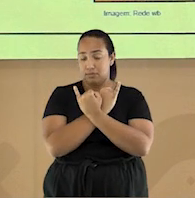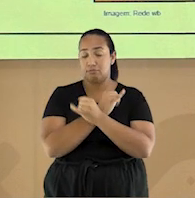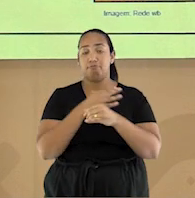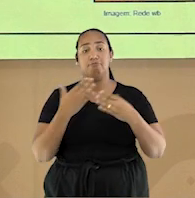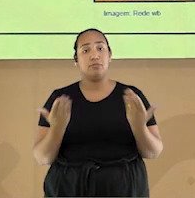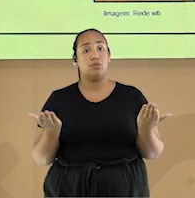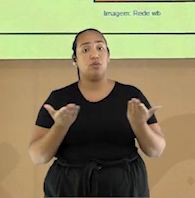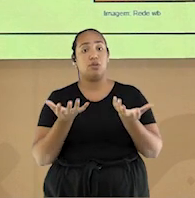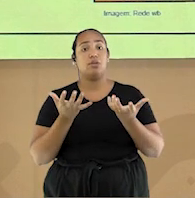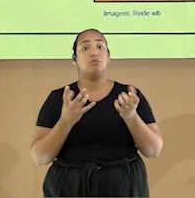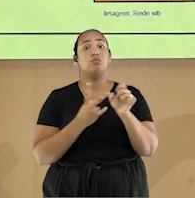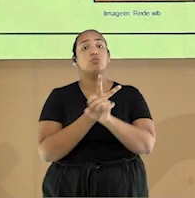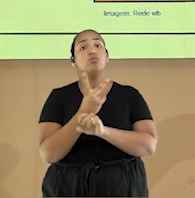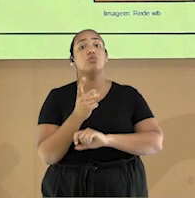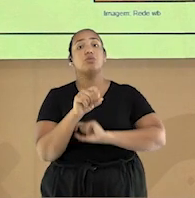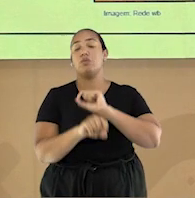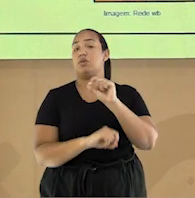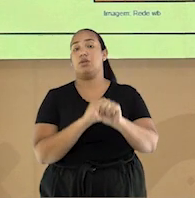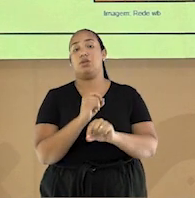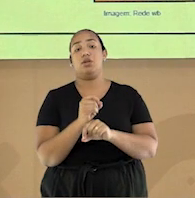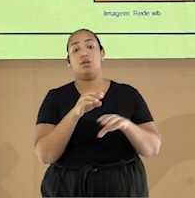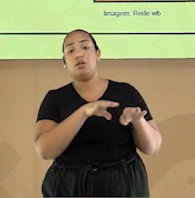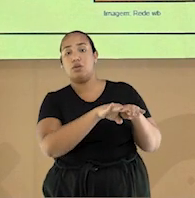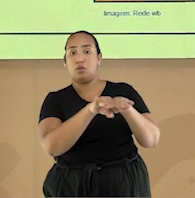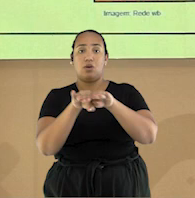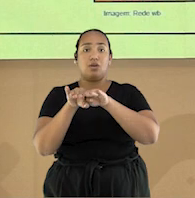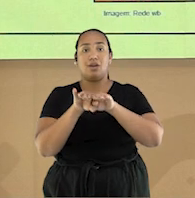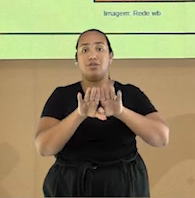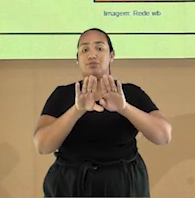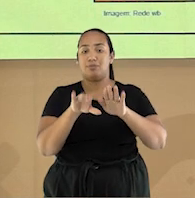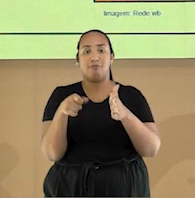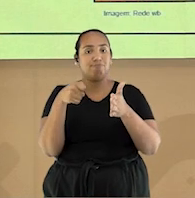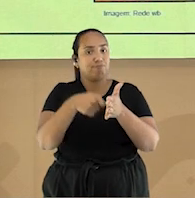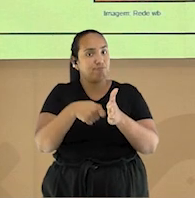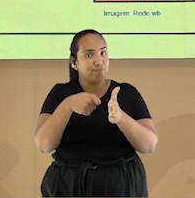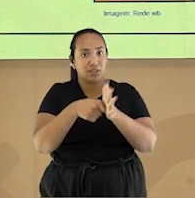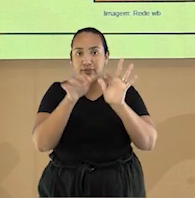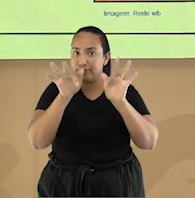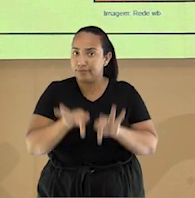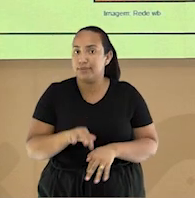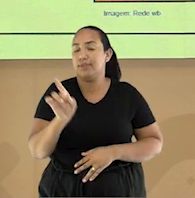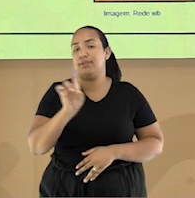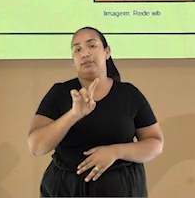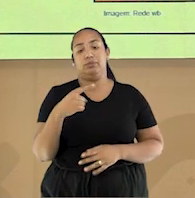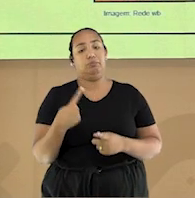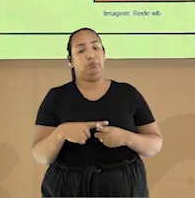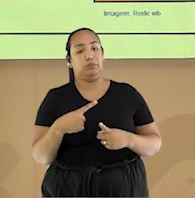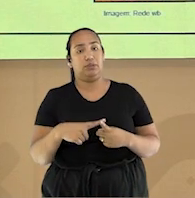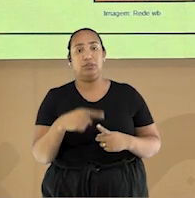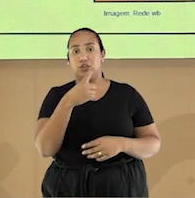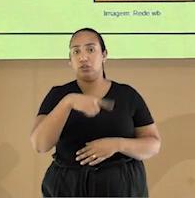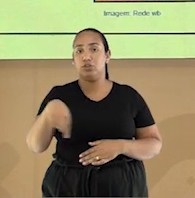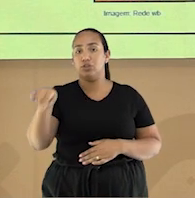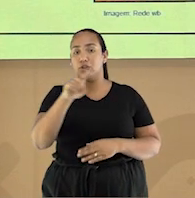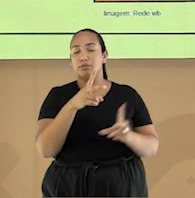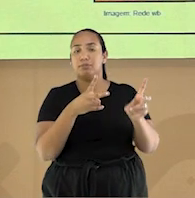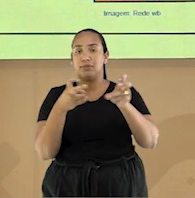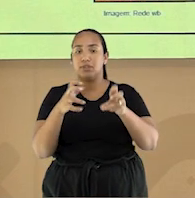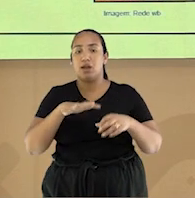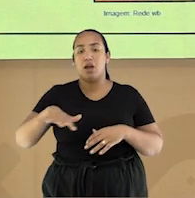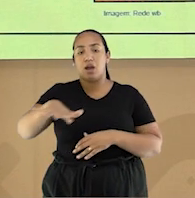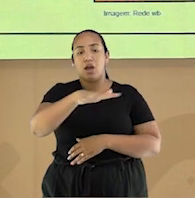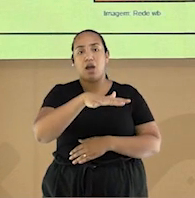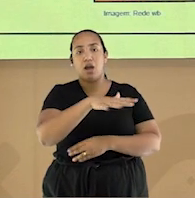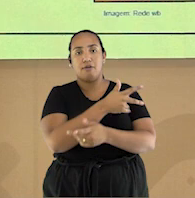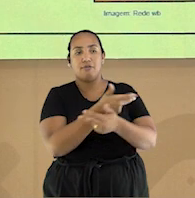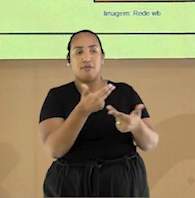pela igualdade por direito dos negros jamais cessou. A discriminação, sentida em todas as áreas,